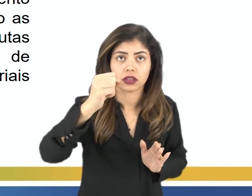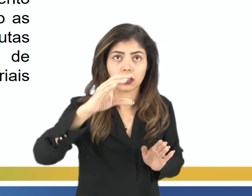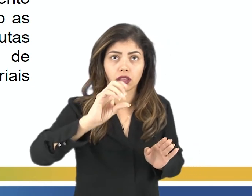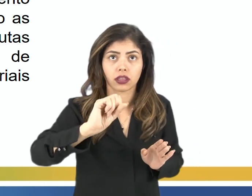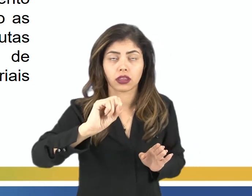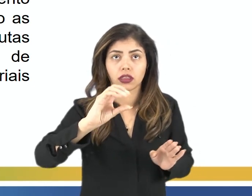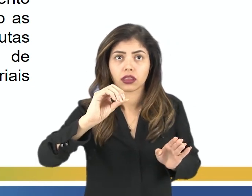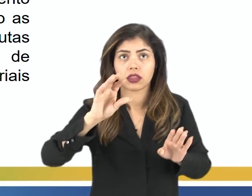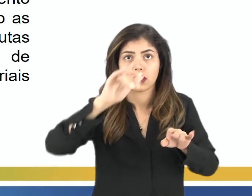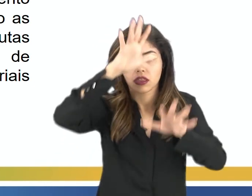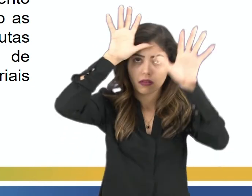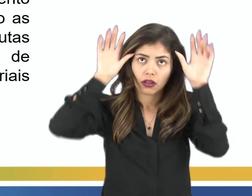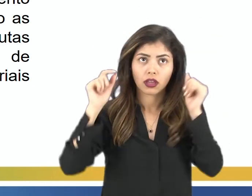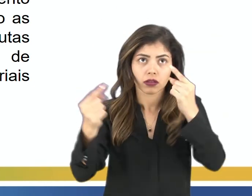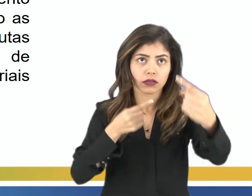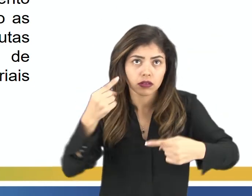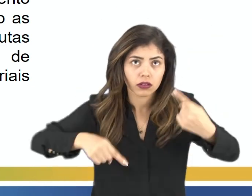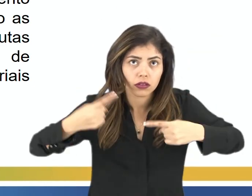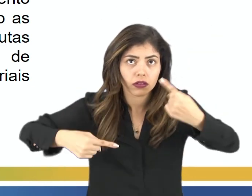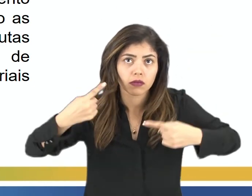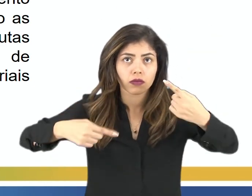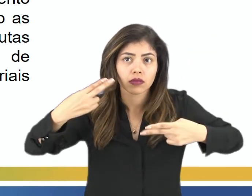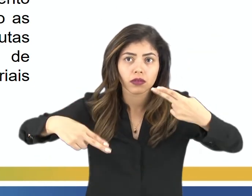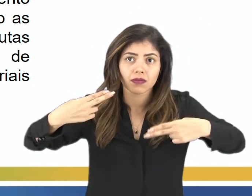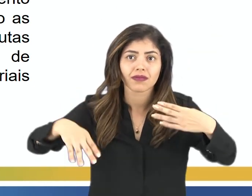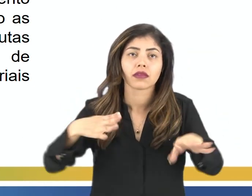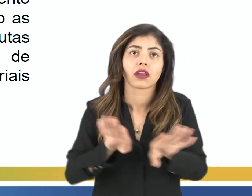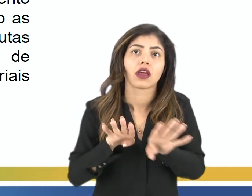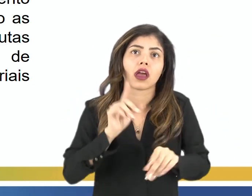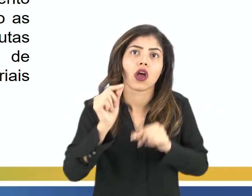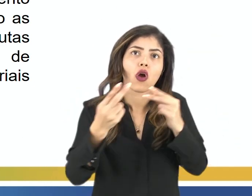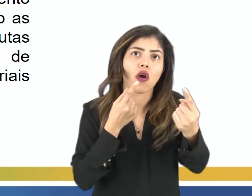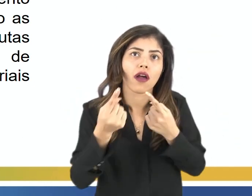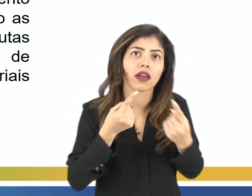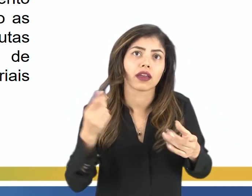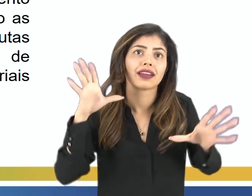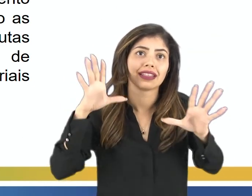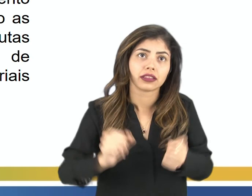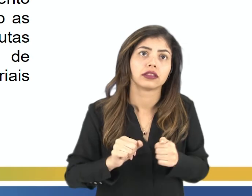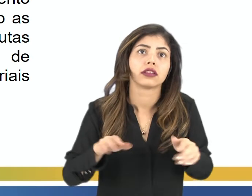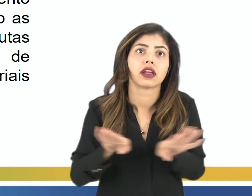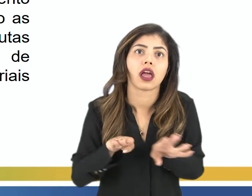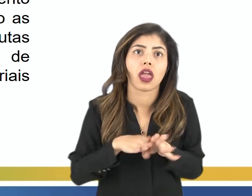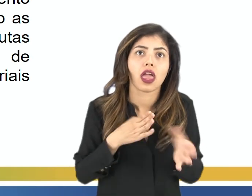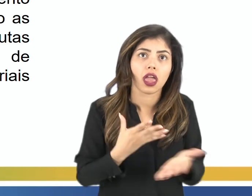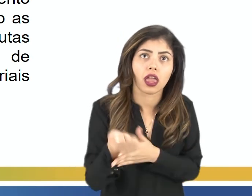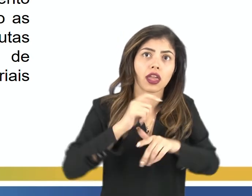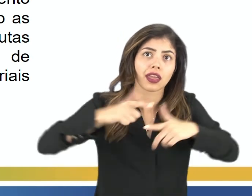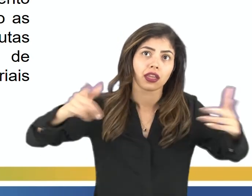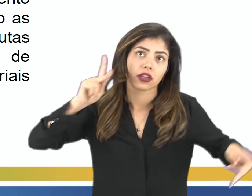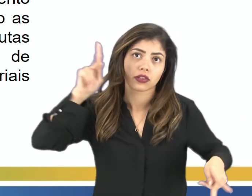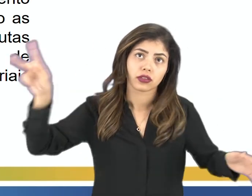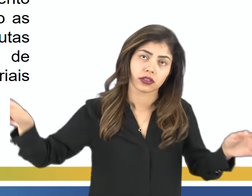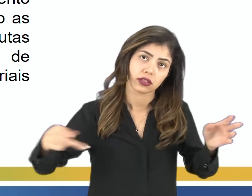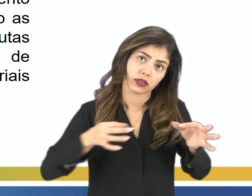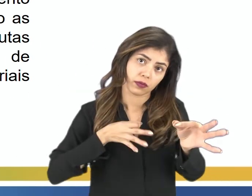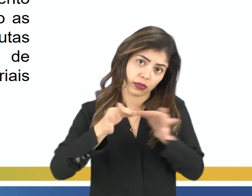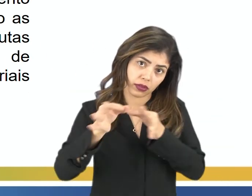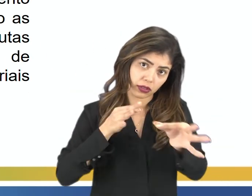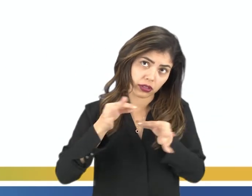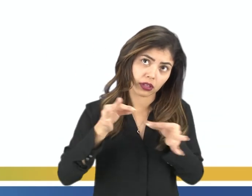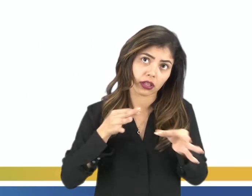Essas disputas ocorreram entre os motivos pela iniciativa de convenção das florestas, em grandes projetos